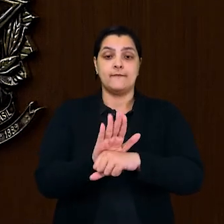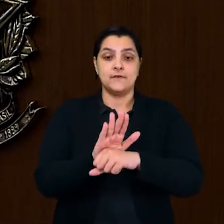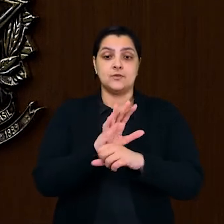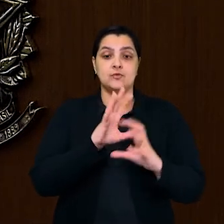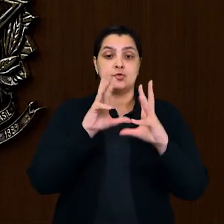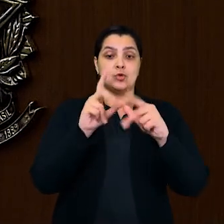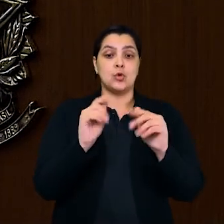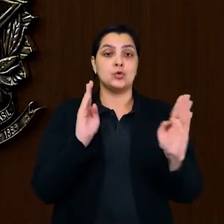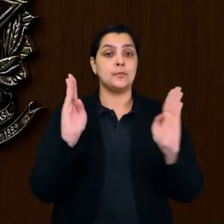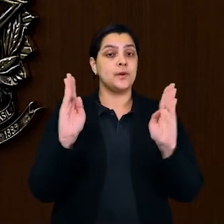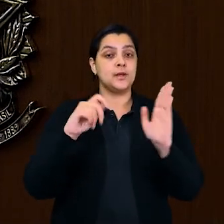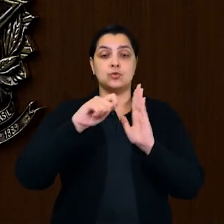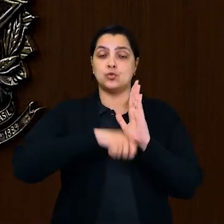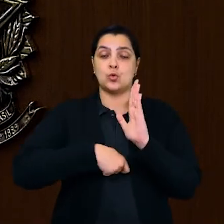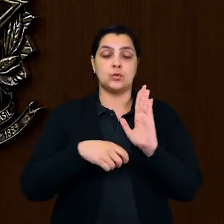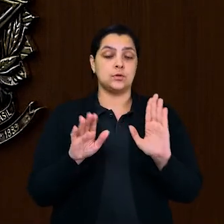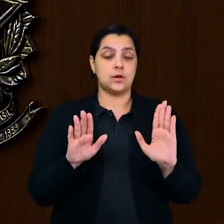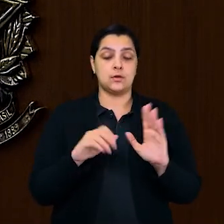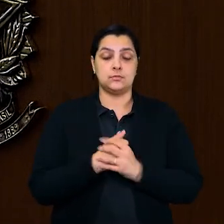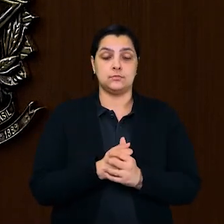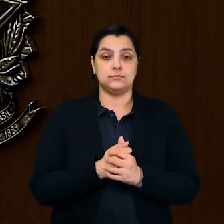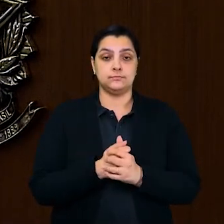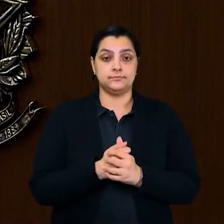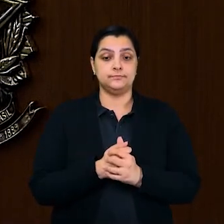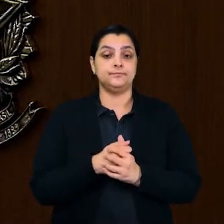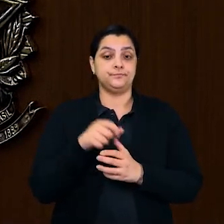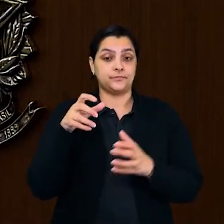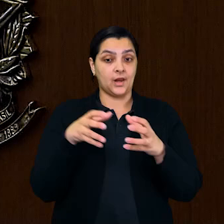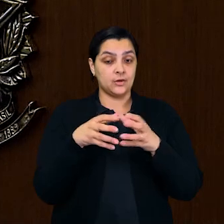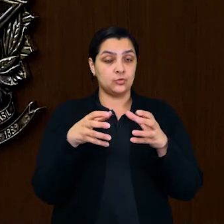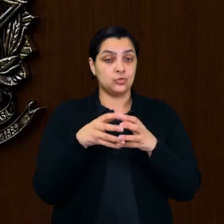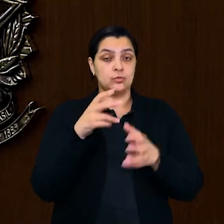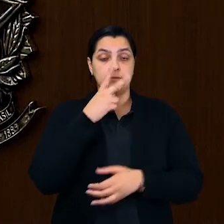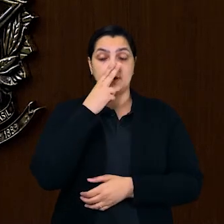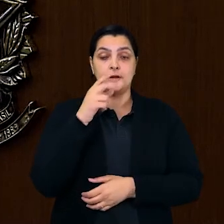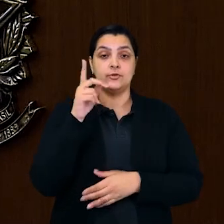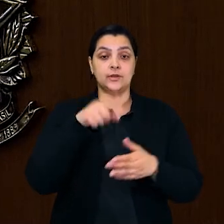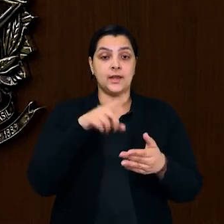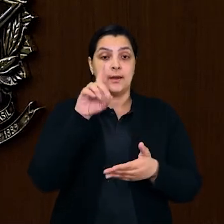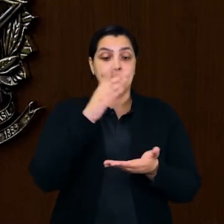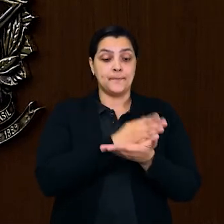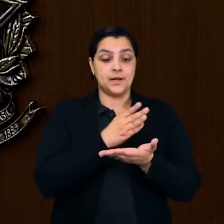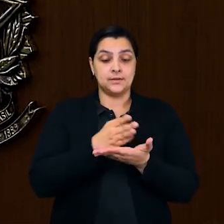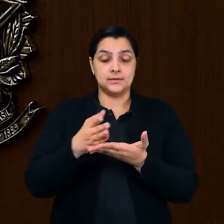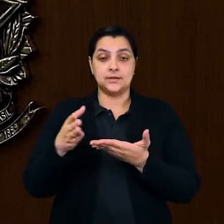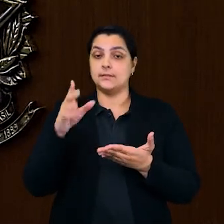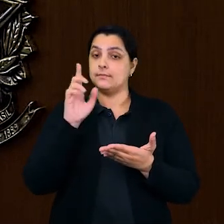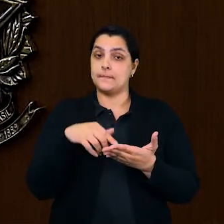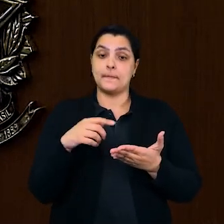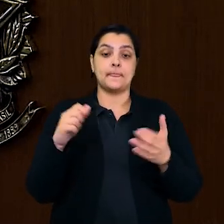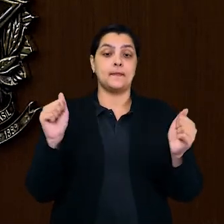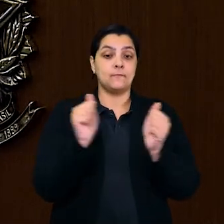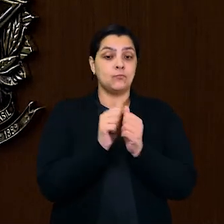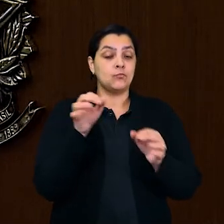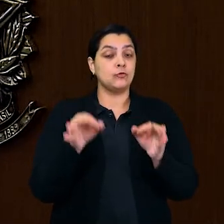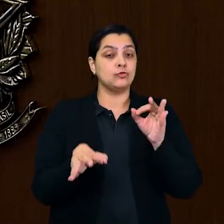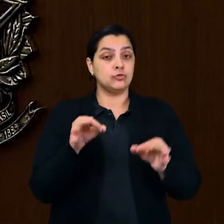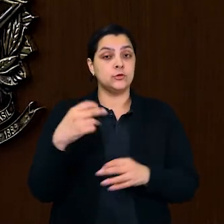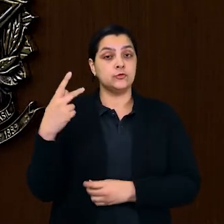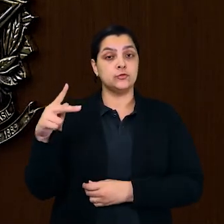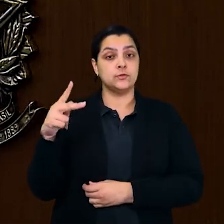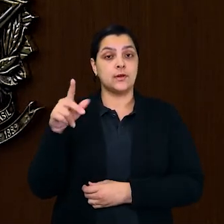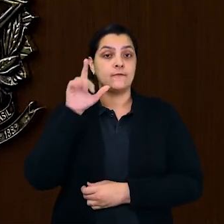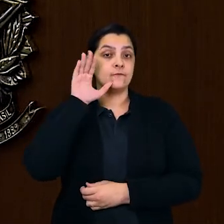por todo o período contratual. Para o colegiado, o direito à parcela era parte do patrimônio jurídico